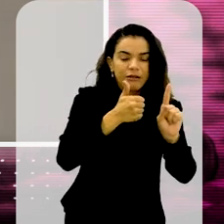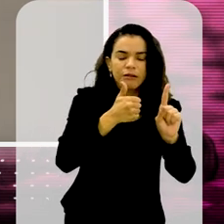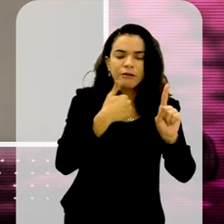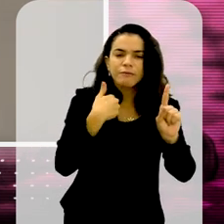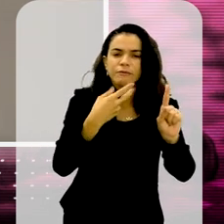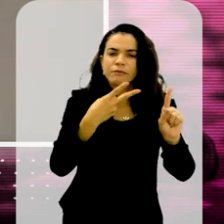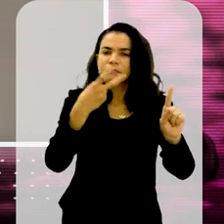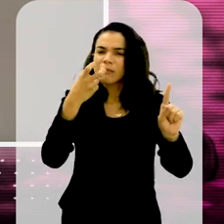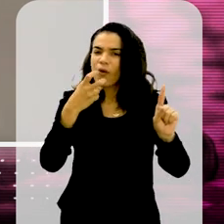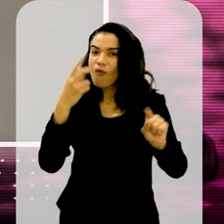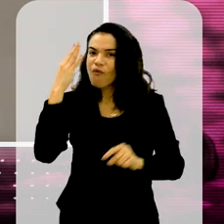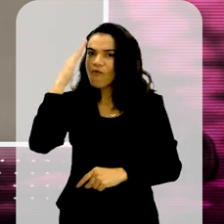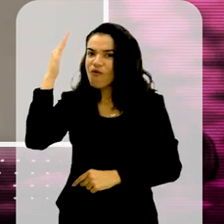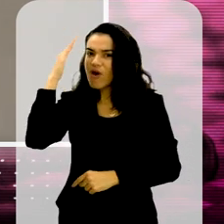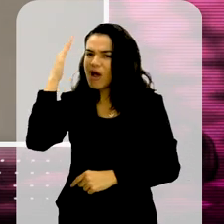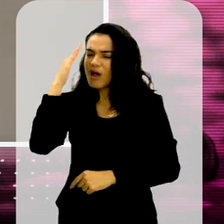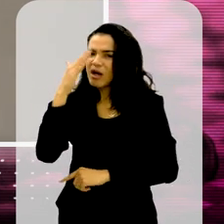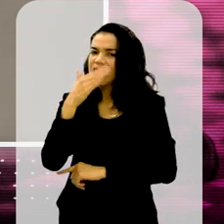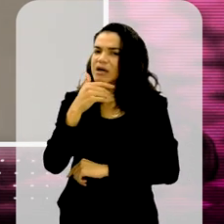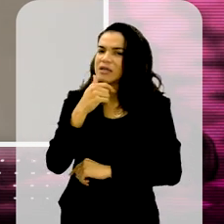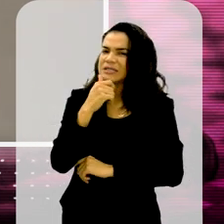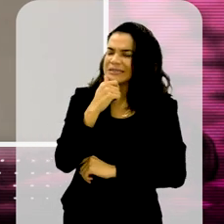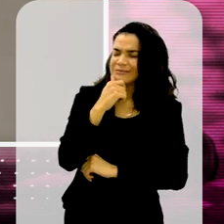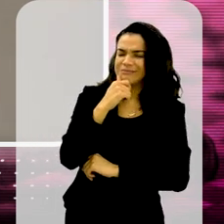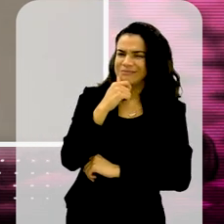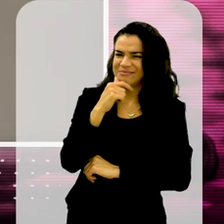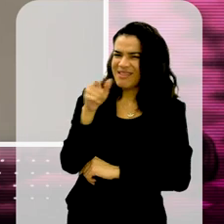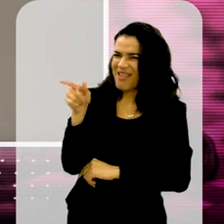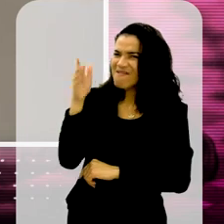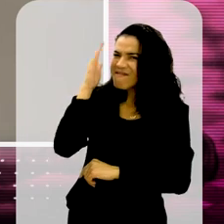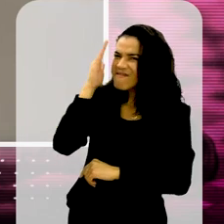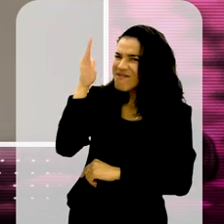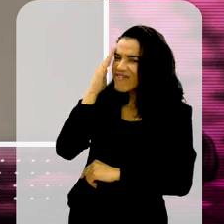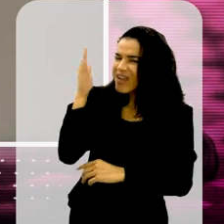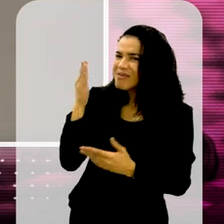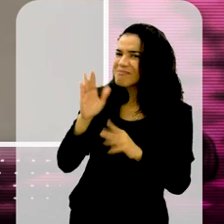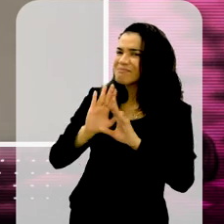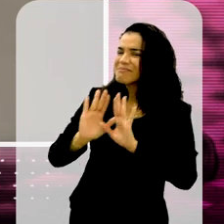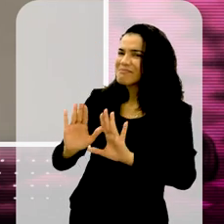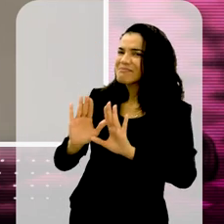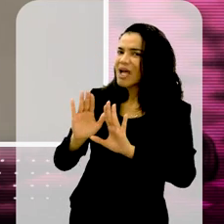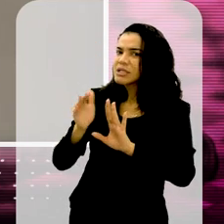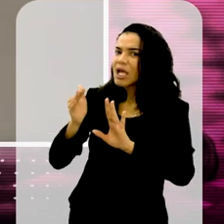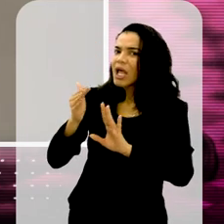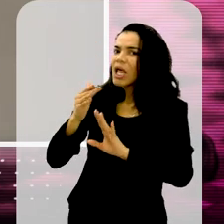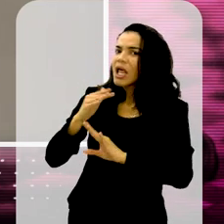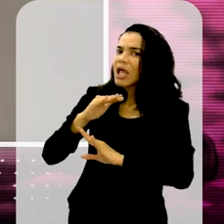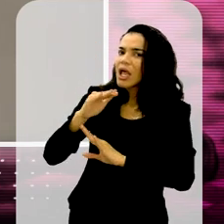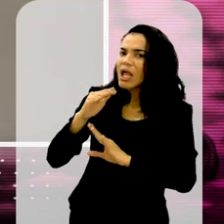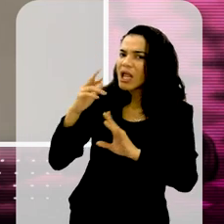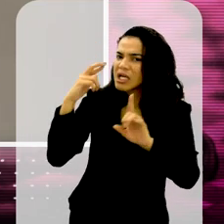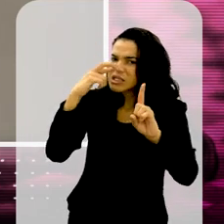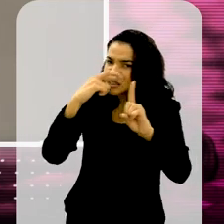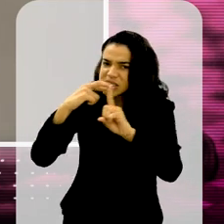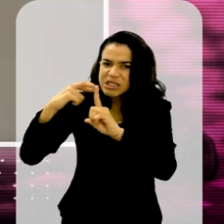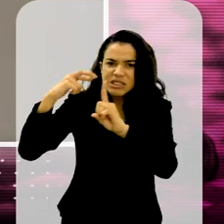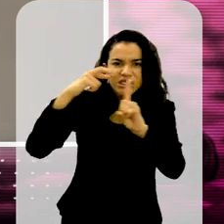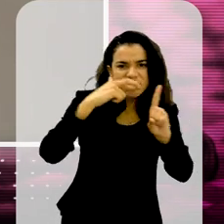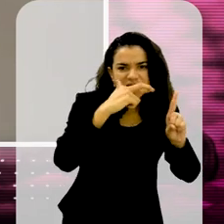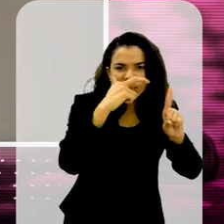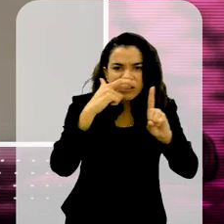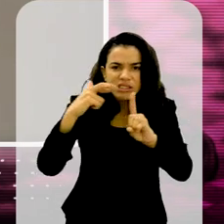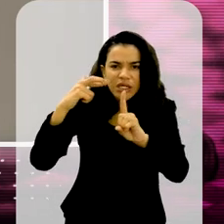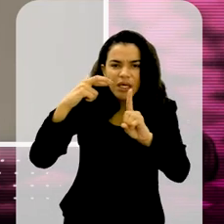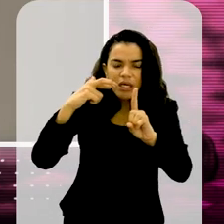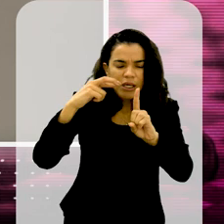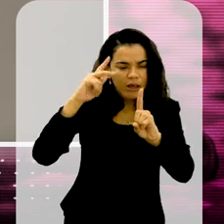digital, às vezes percebe que tem um fã, que ele tem uma coisa, né? Uma obsessão com a pessoa. E para ele